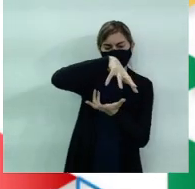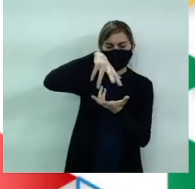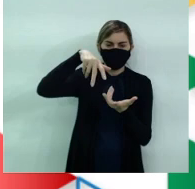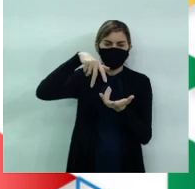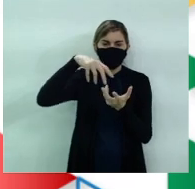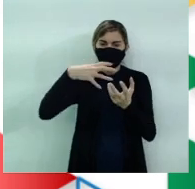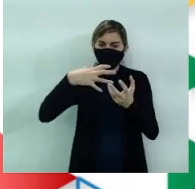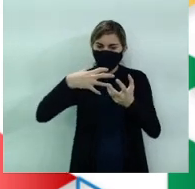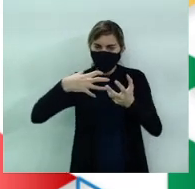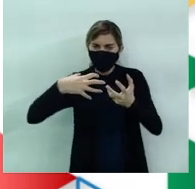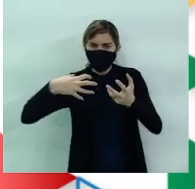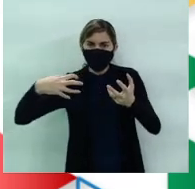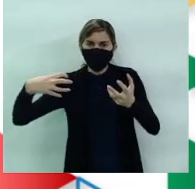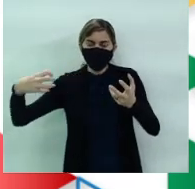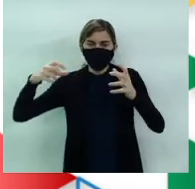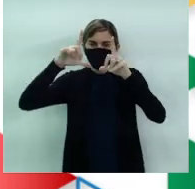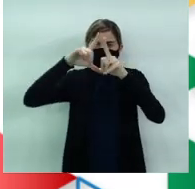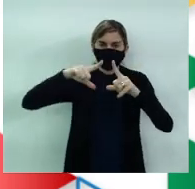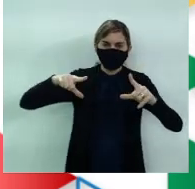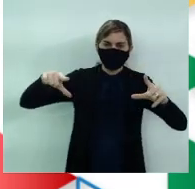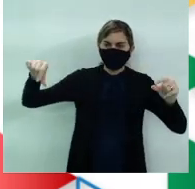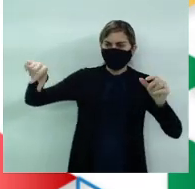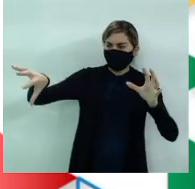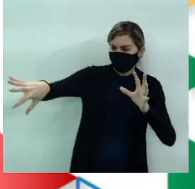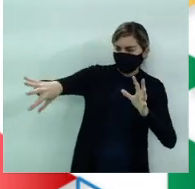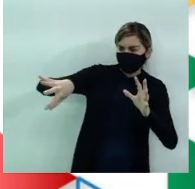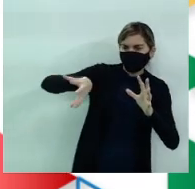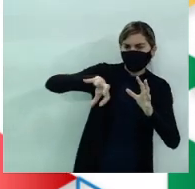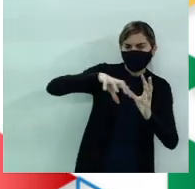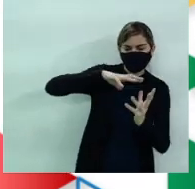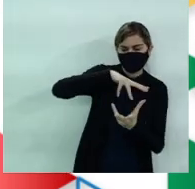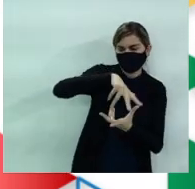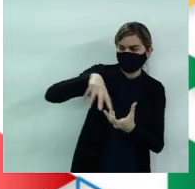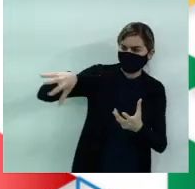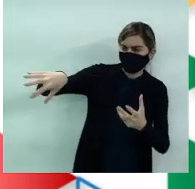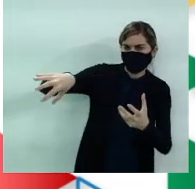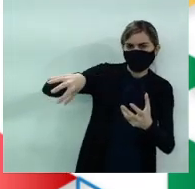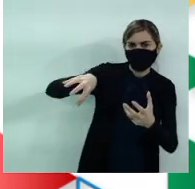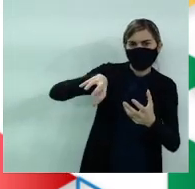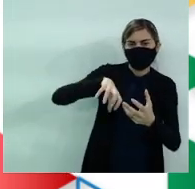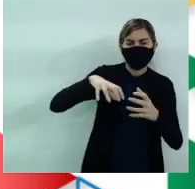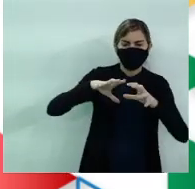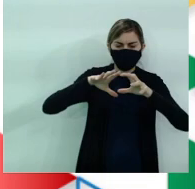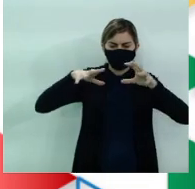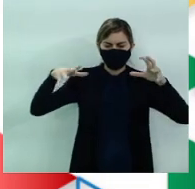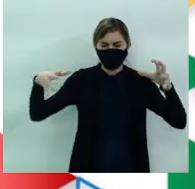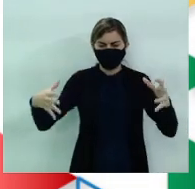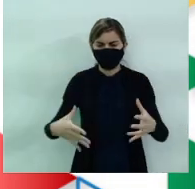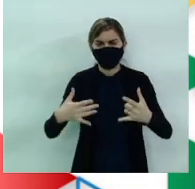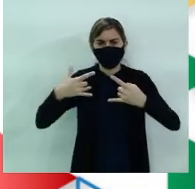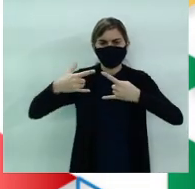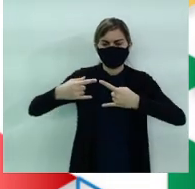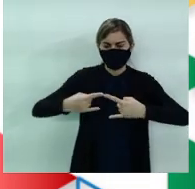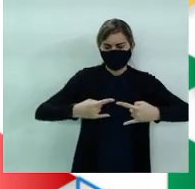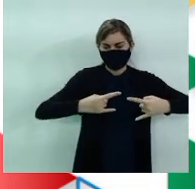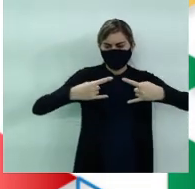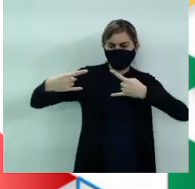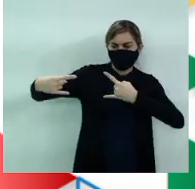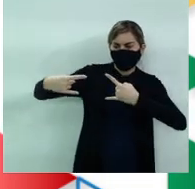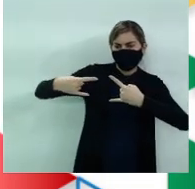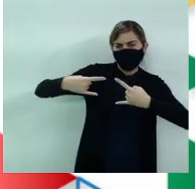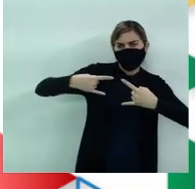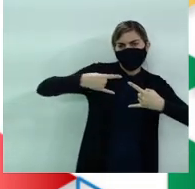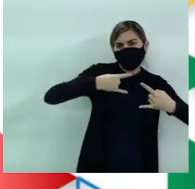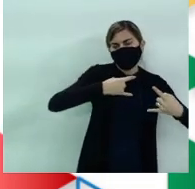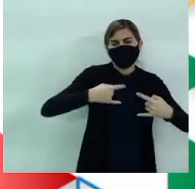ó, puxando a Lua para si, né? Nosso planeta Terra ele tem uma massa, ele tem um peso muito maior